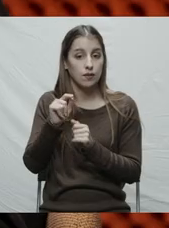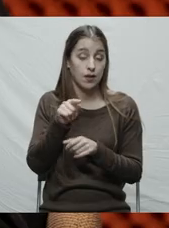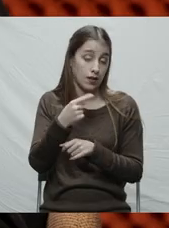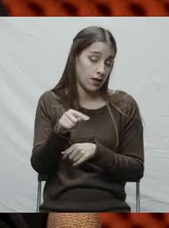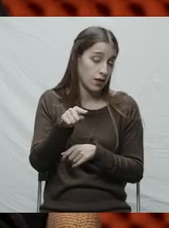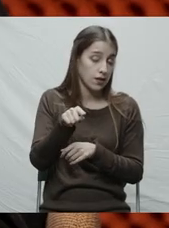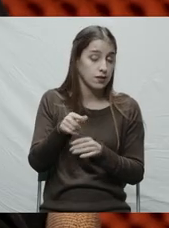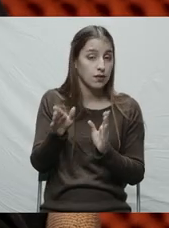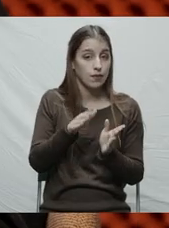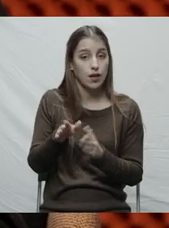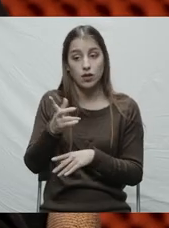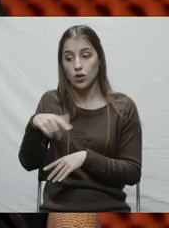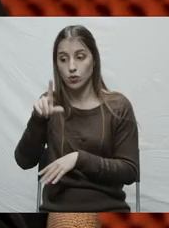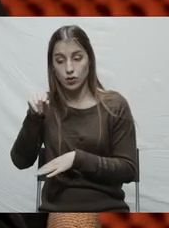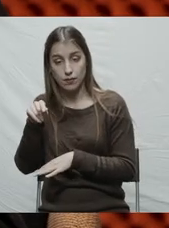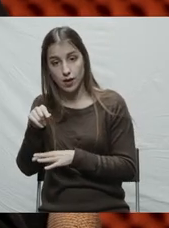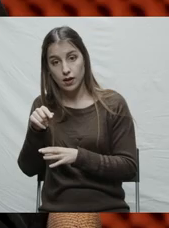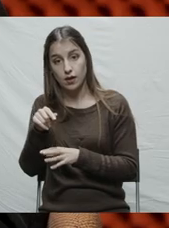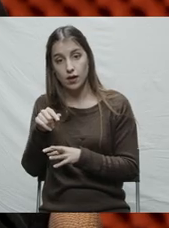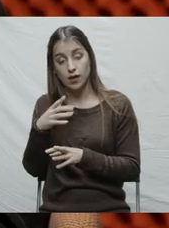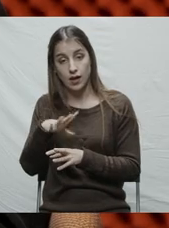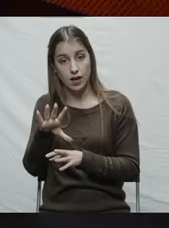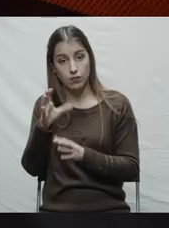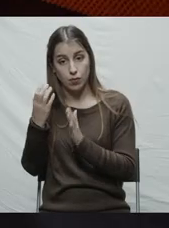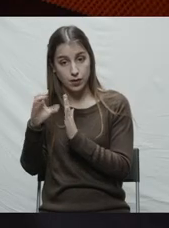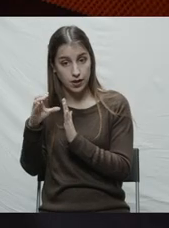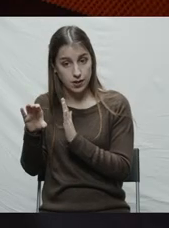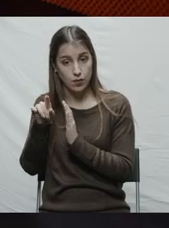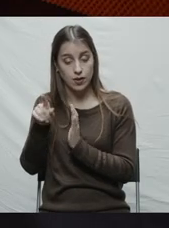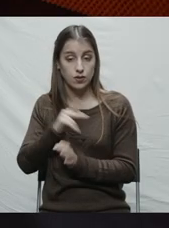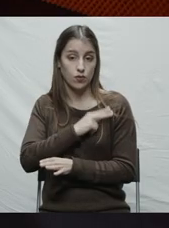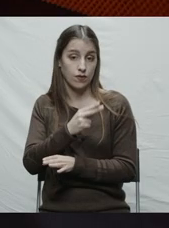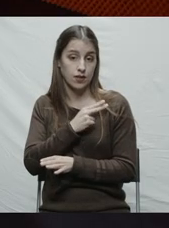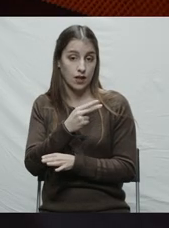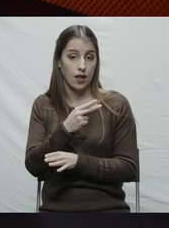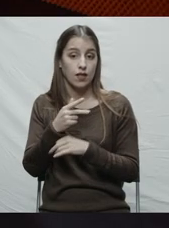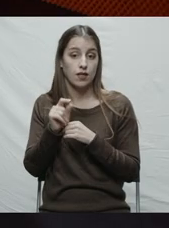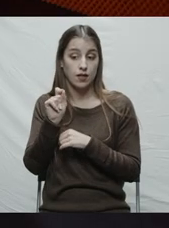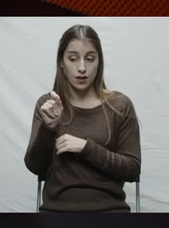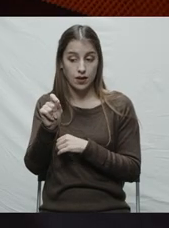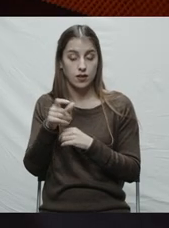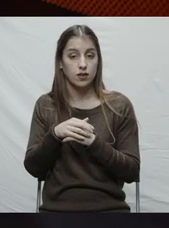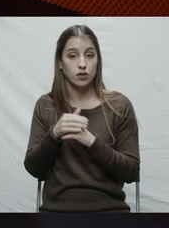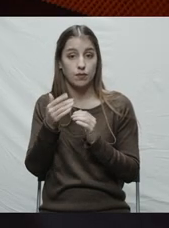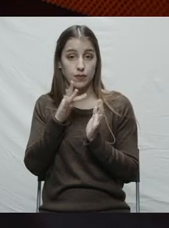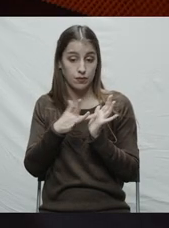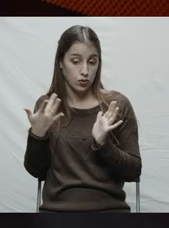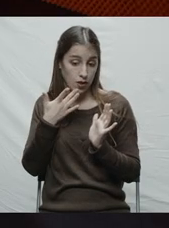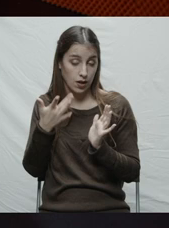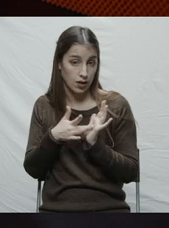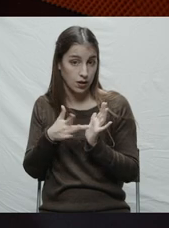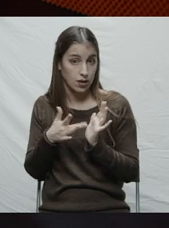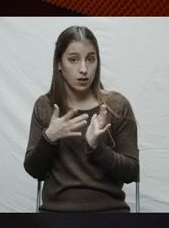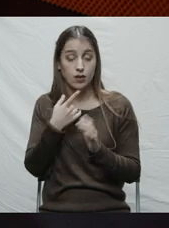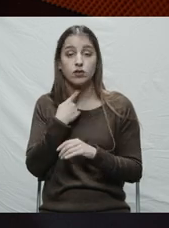essa parte é importante que também tenha essa fazemos parte. Questão que essas publicações sejam publicadas pela Universidade de Letras na biblioteca digital. Sim. E muitas vezes